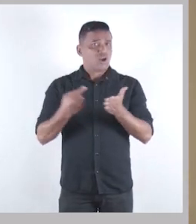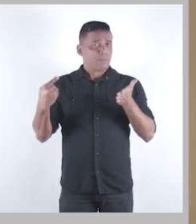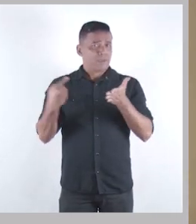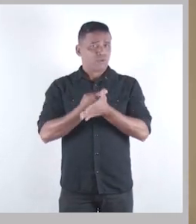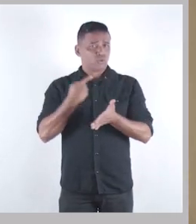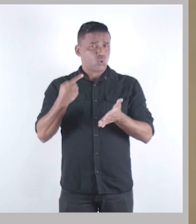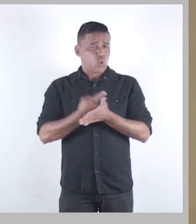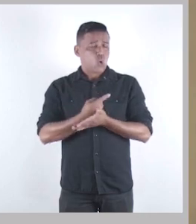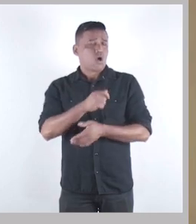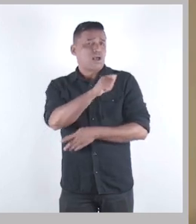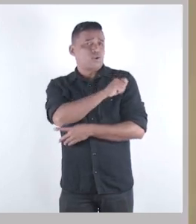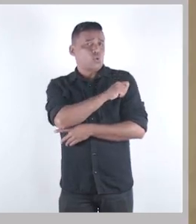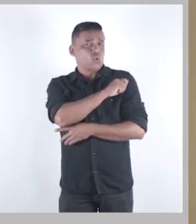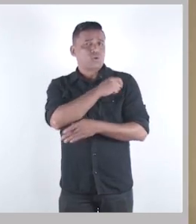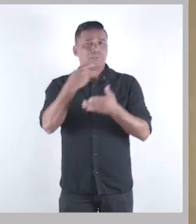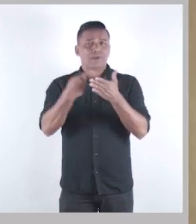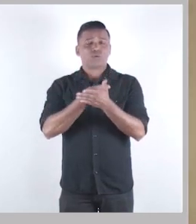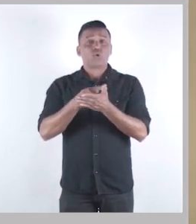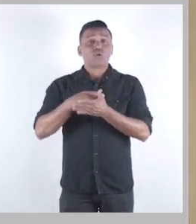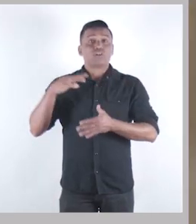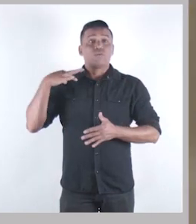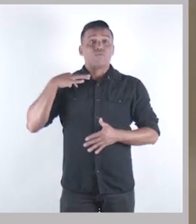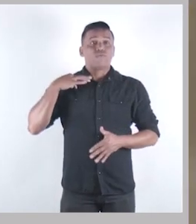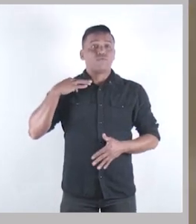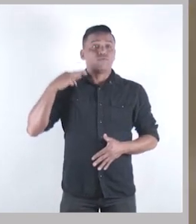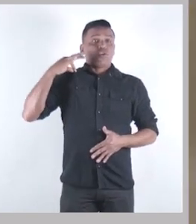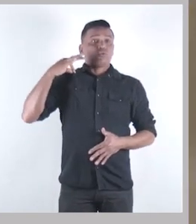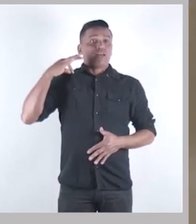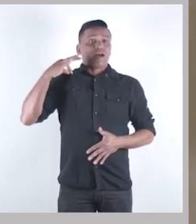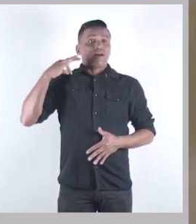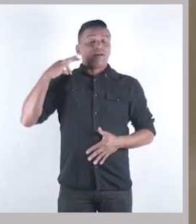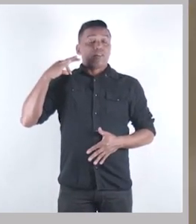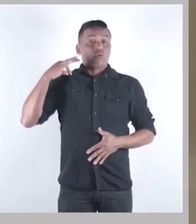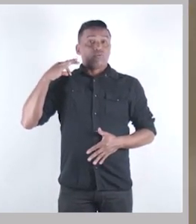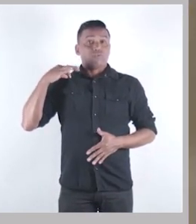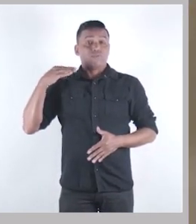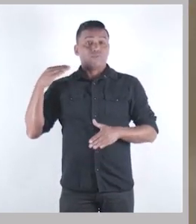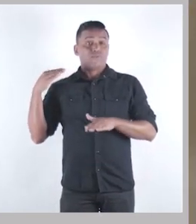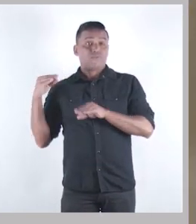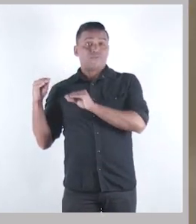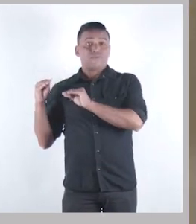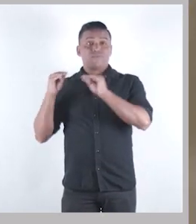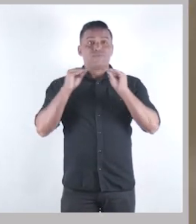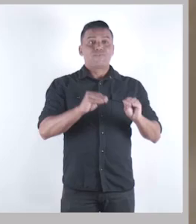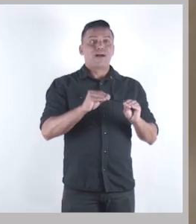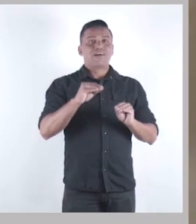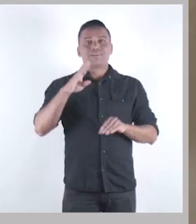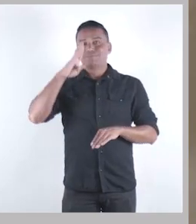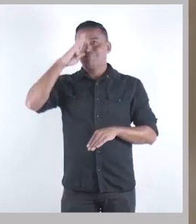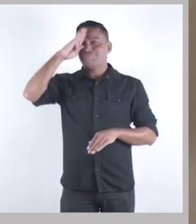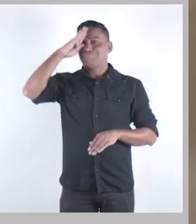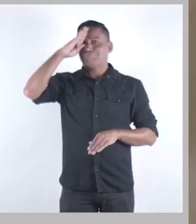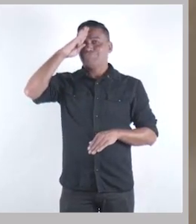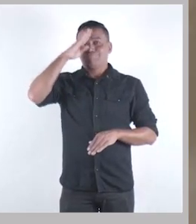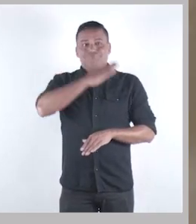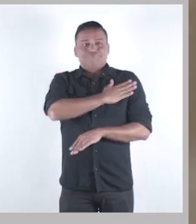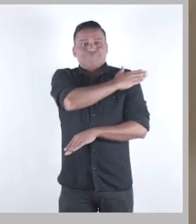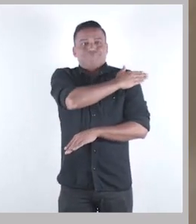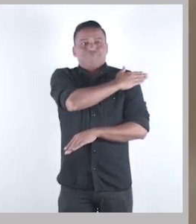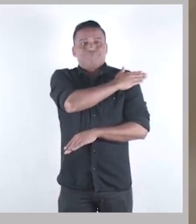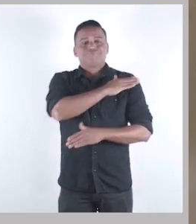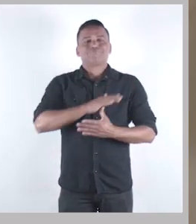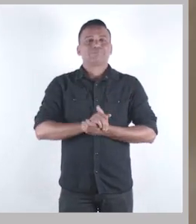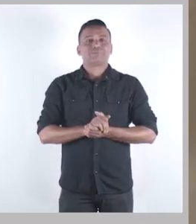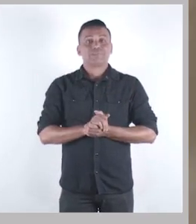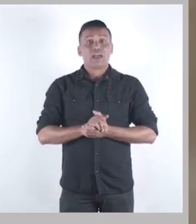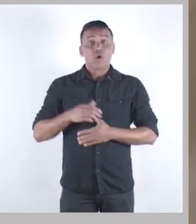alunos e perguntaram quem eram os voluntários para a academia. E eu fui o primeiro a levantar a mão. Sério? Para ir à academia.